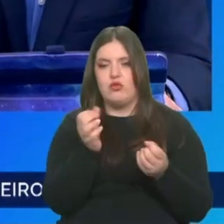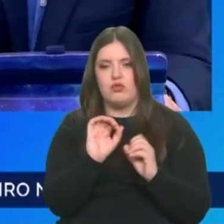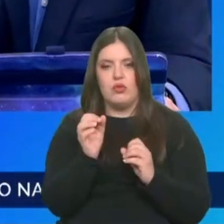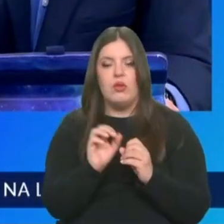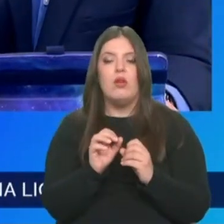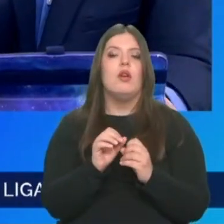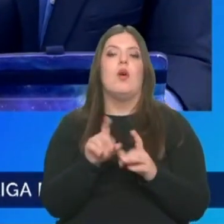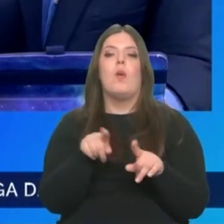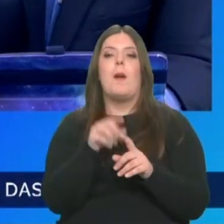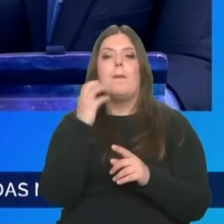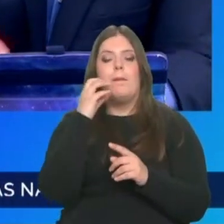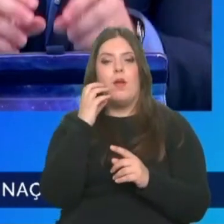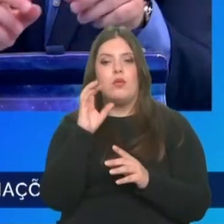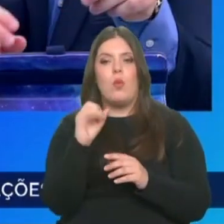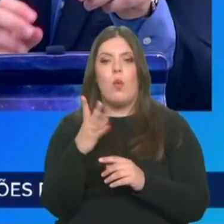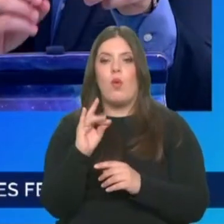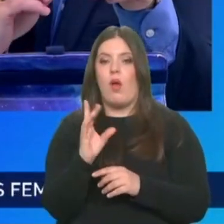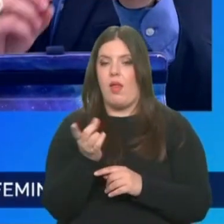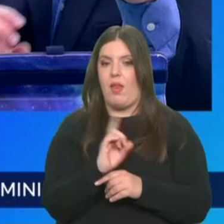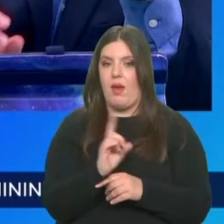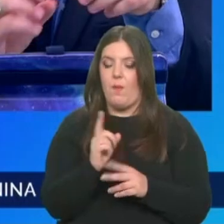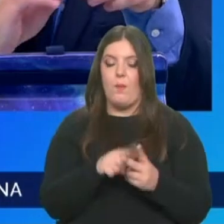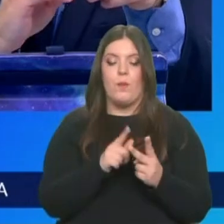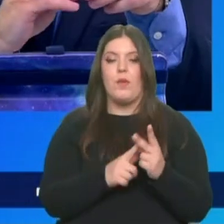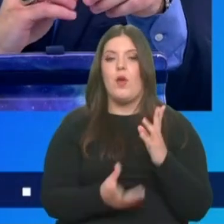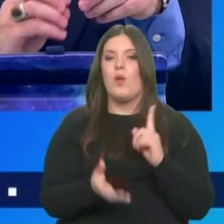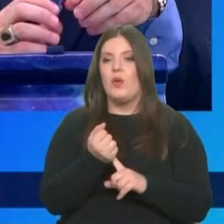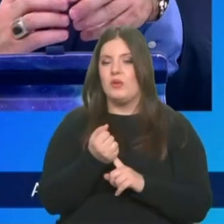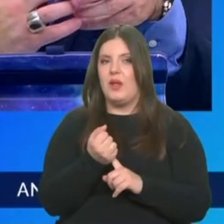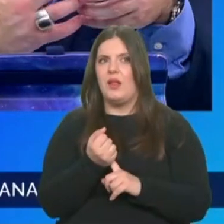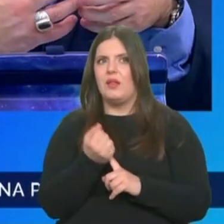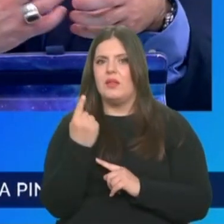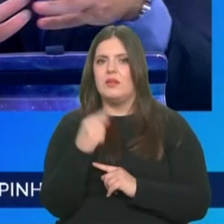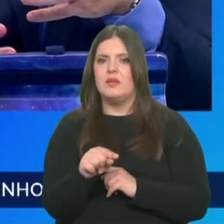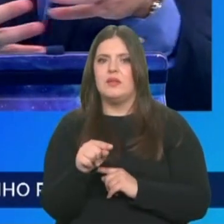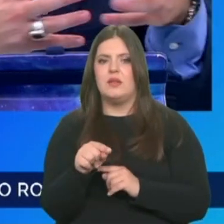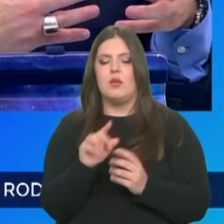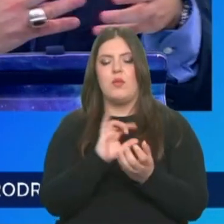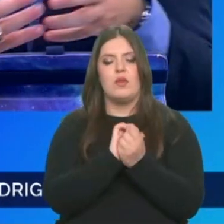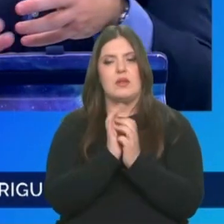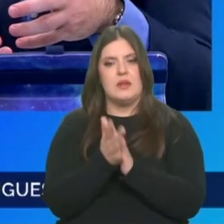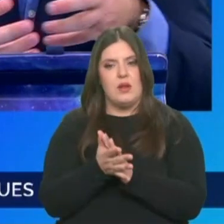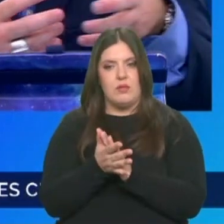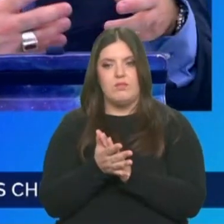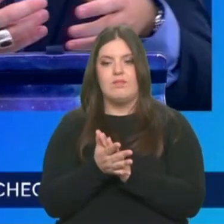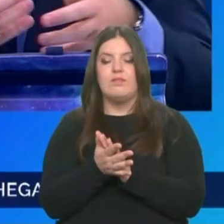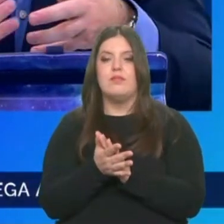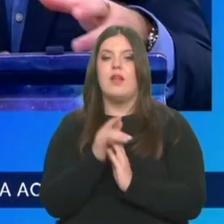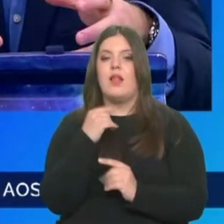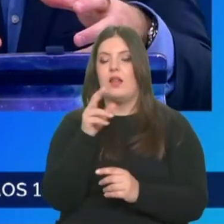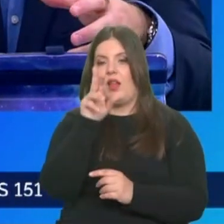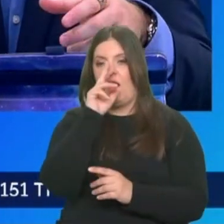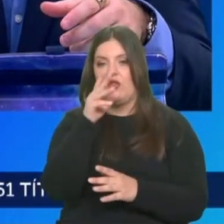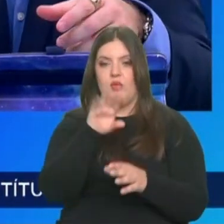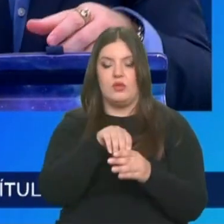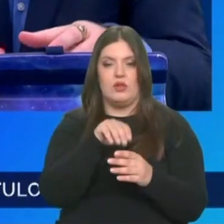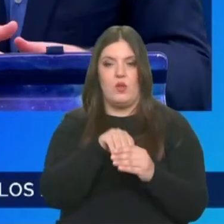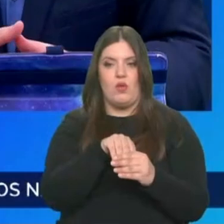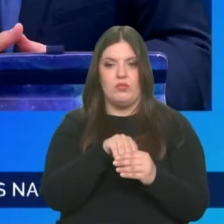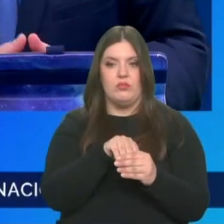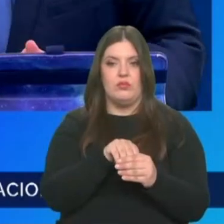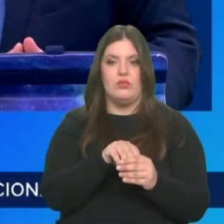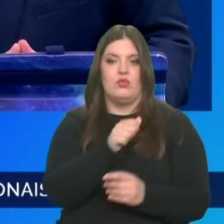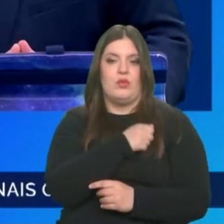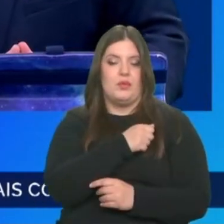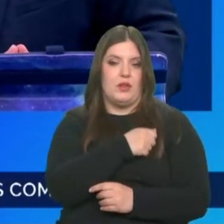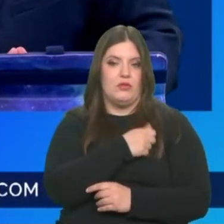como o plástico ou a cola, consegue até ser um meio de reciclagem de gases do interior dos